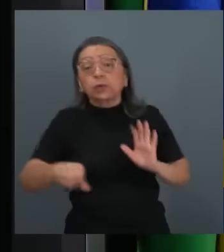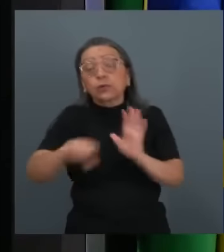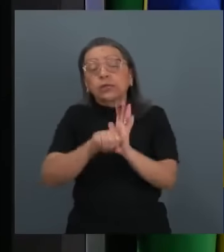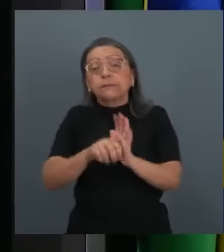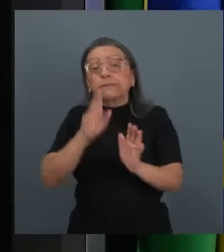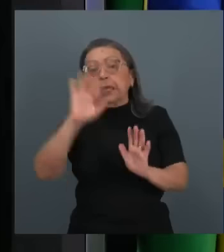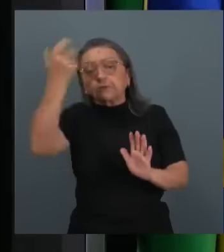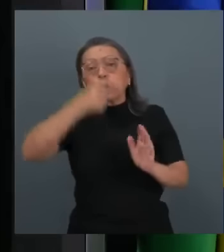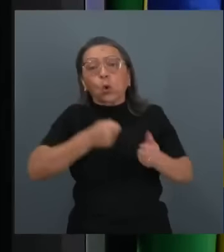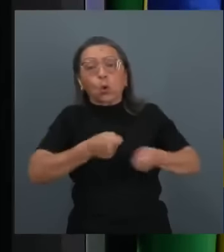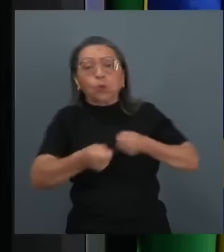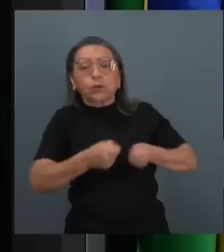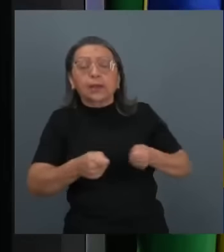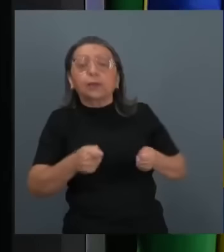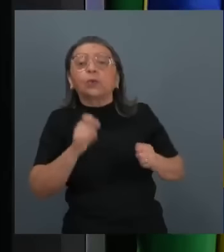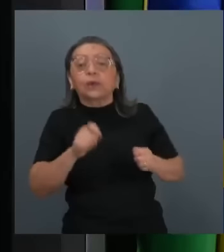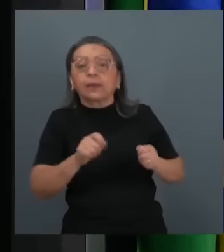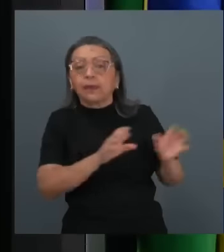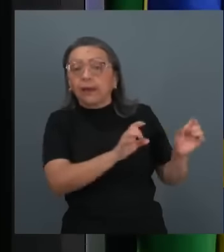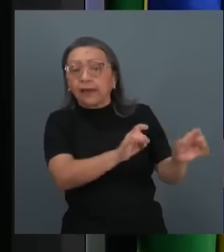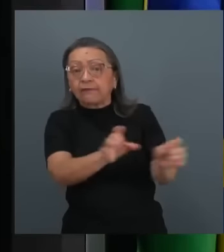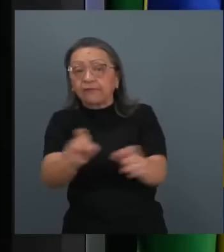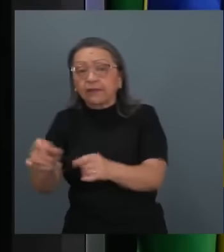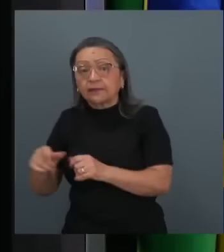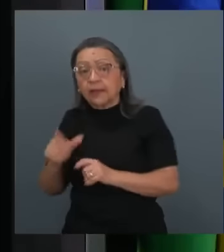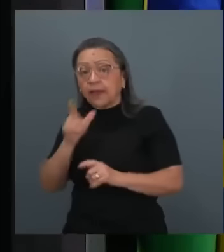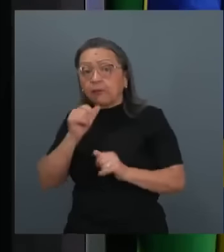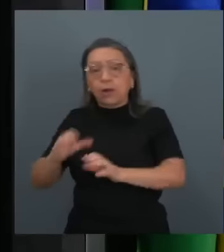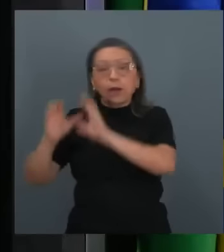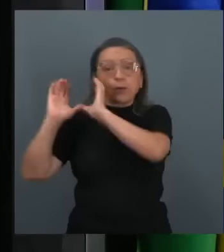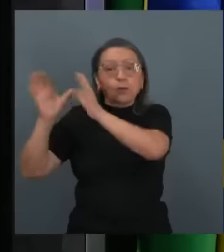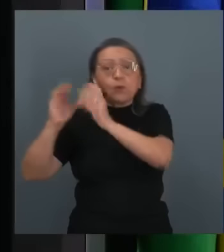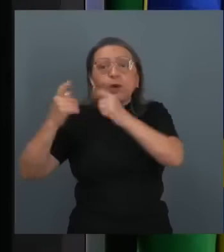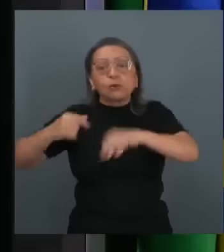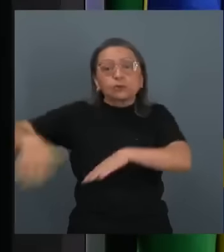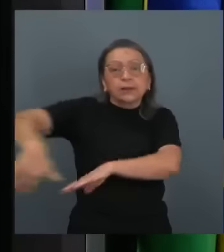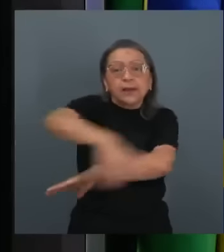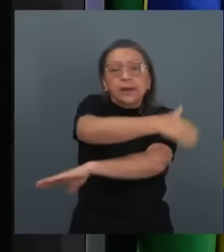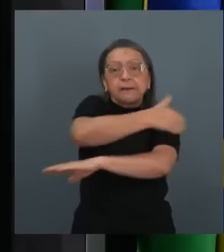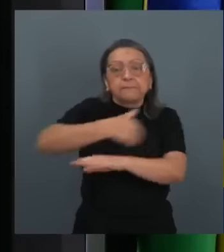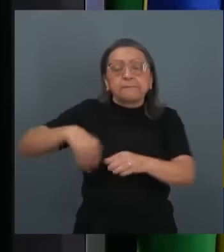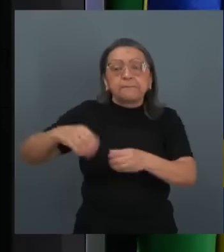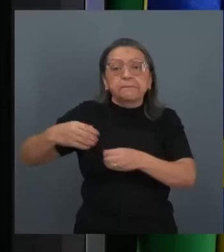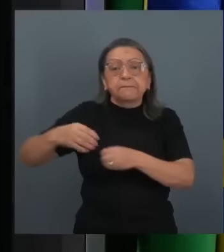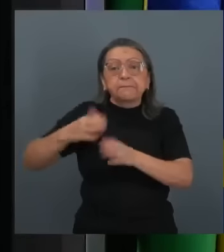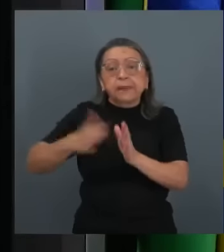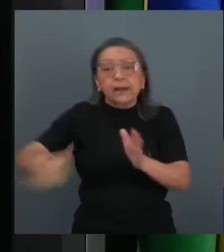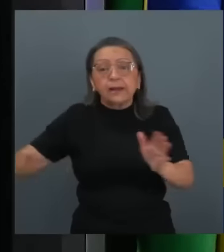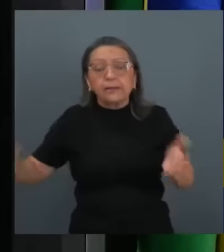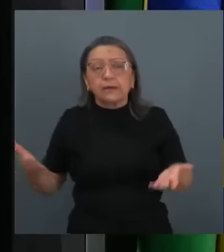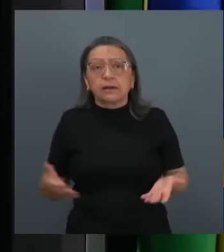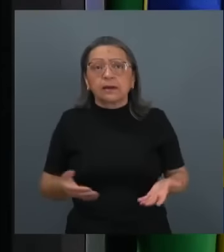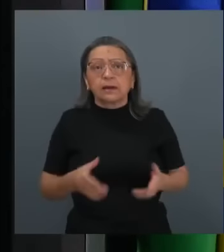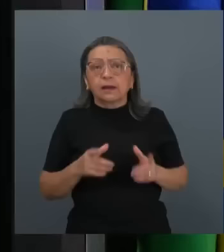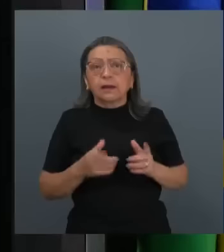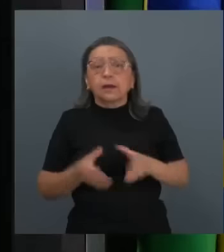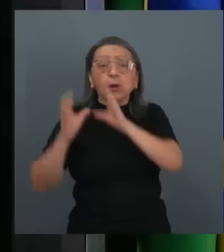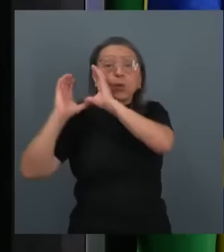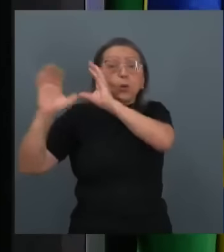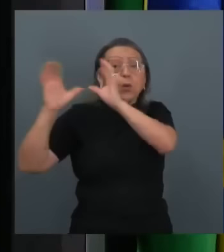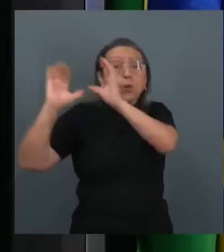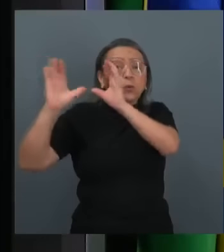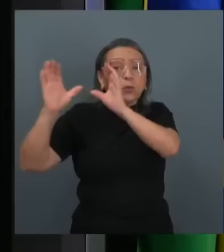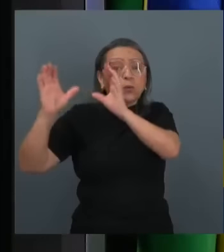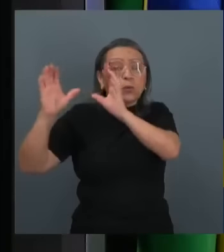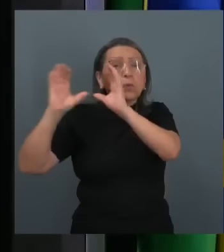controlar, inclusive, a venda da água de coco na orla de Fortaleza. Água de coco, que a gente exporta